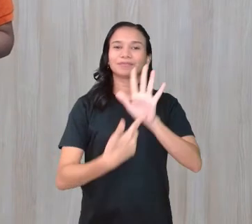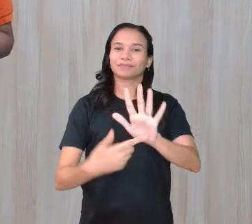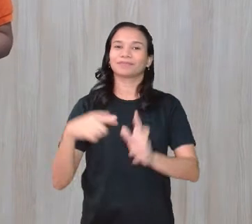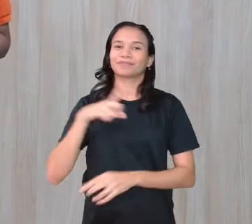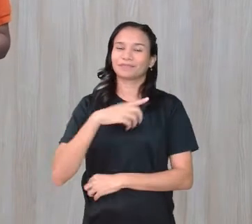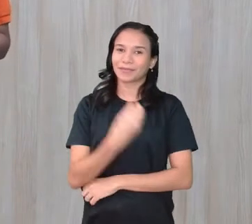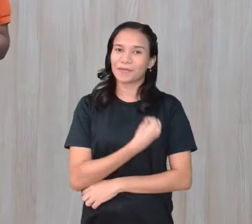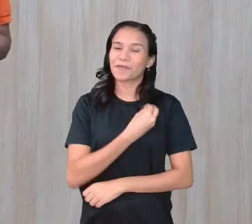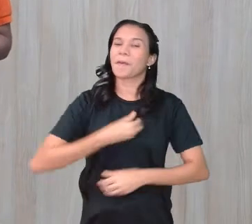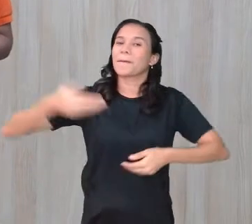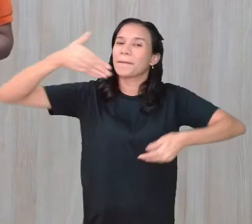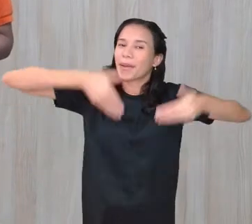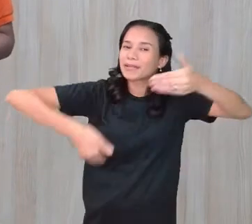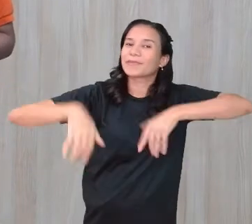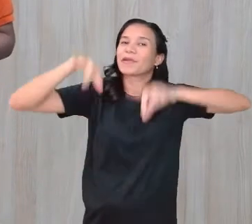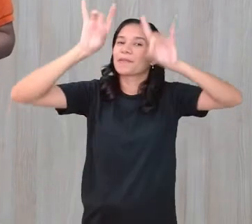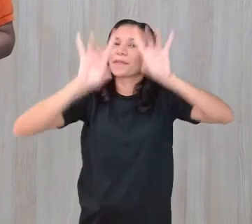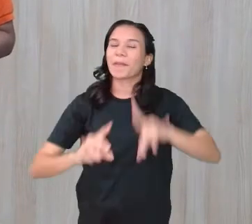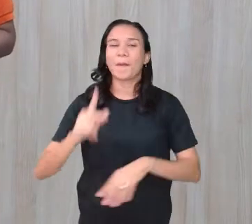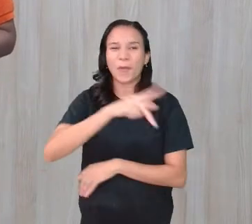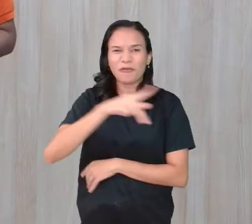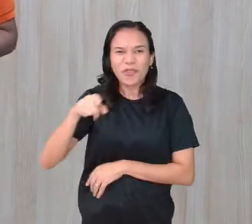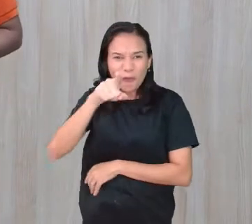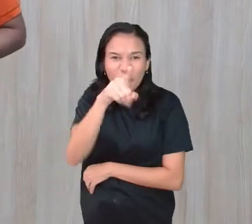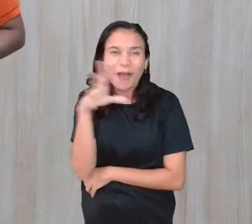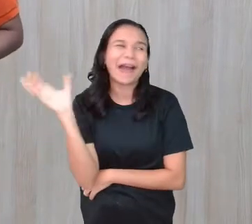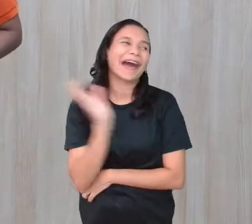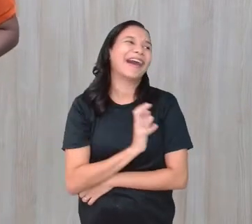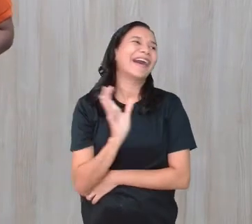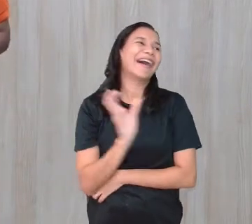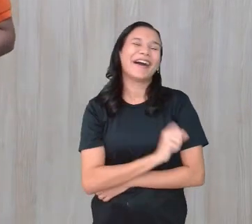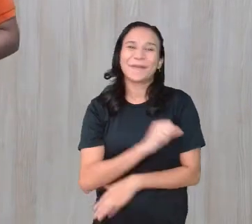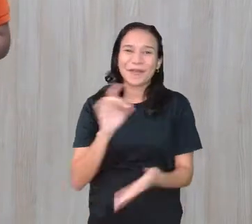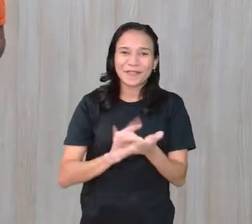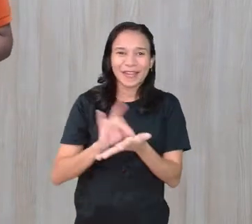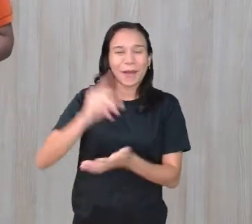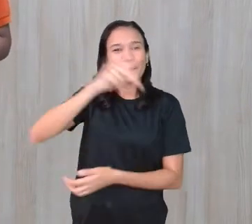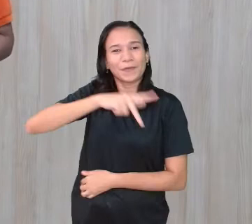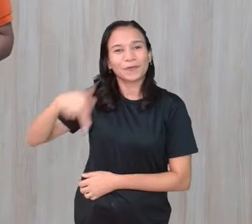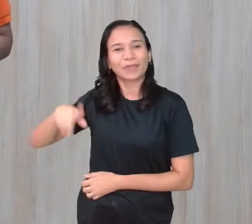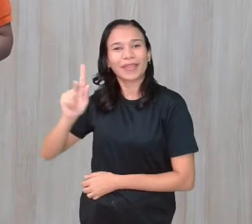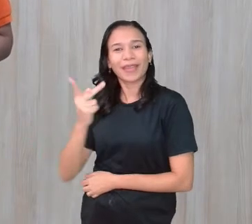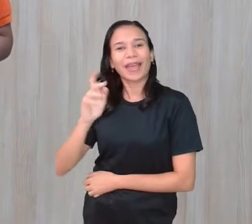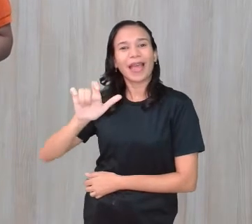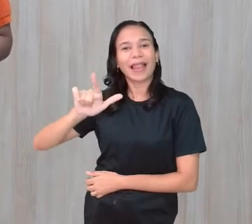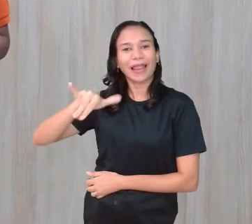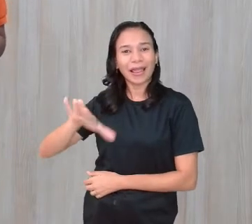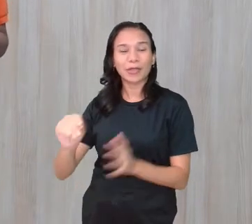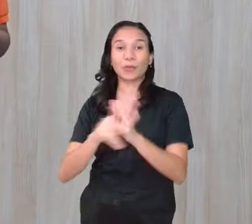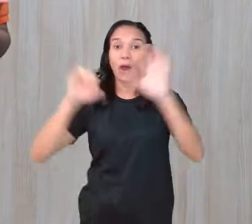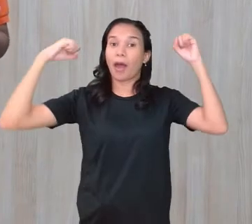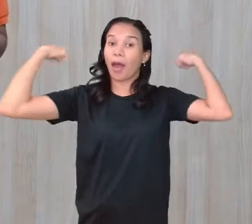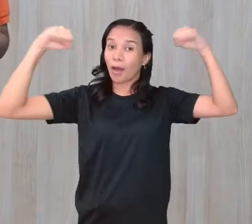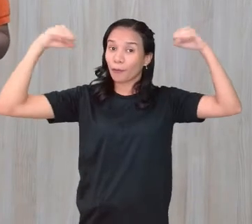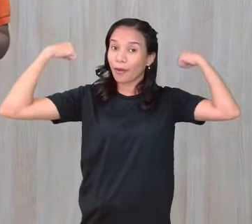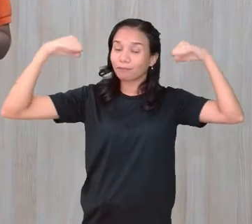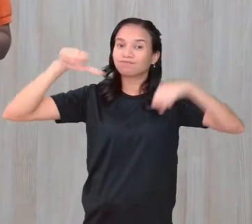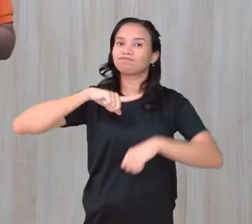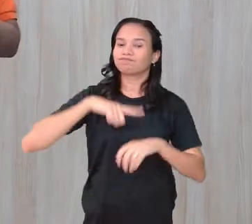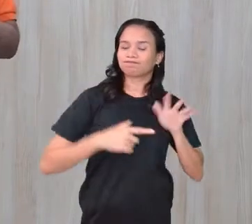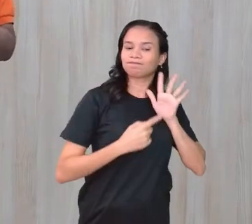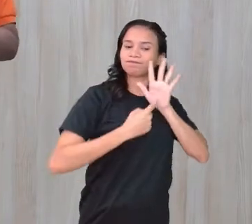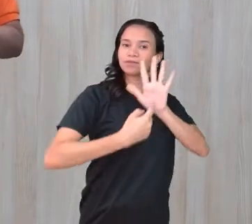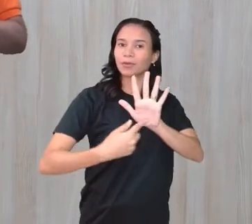eu trouxe uma participação aqui de um professor que eu sei que vocês adoram, que é o professor Heleno, de Educação Física. Ele, minha gente,